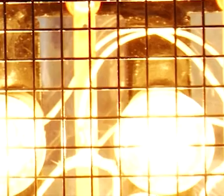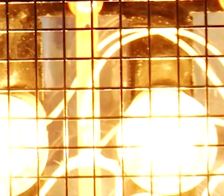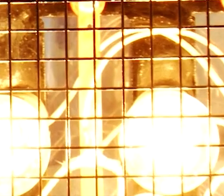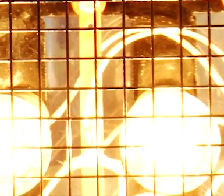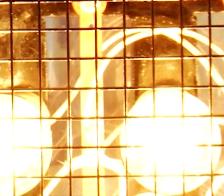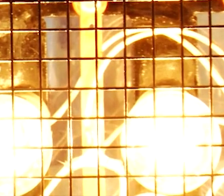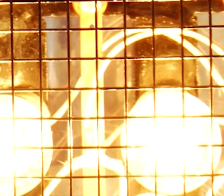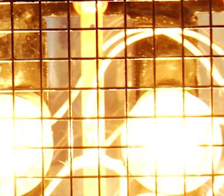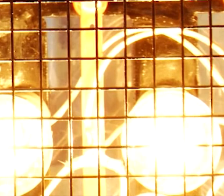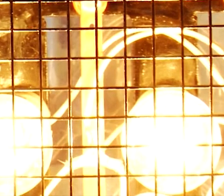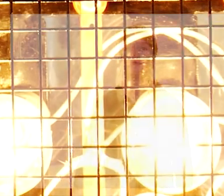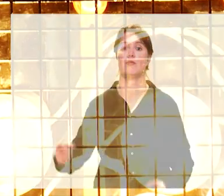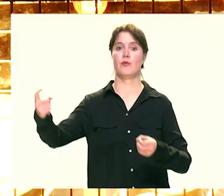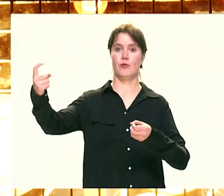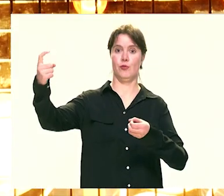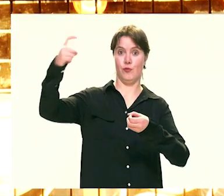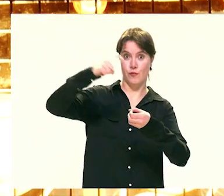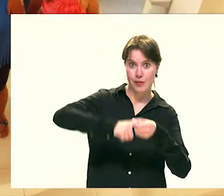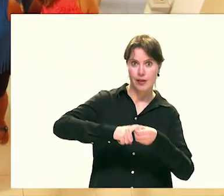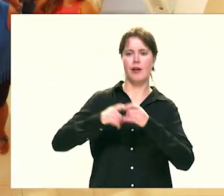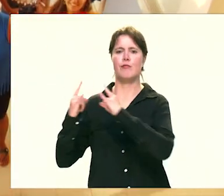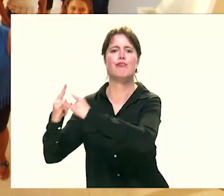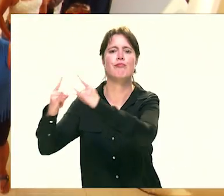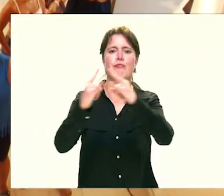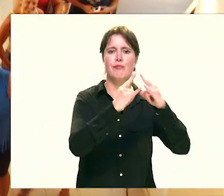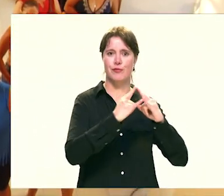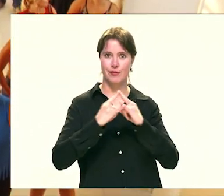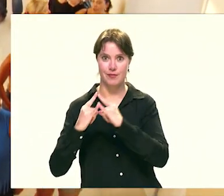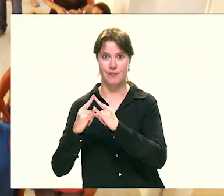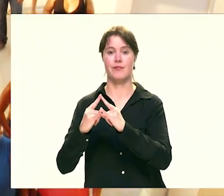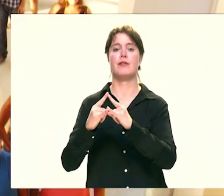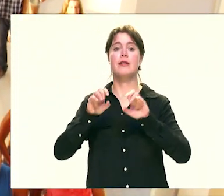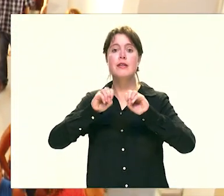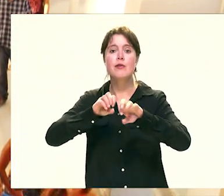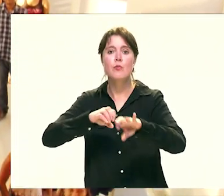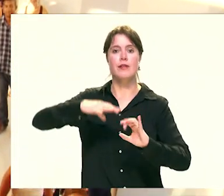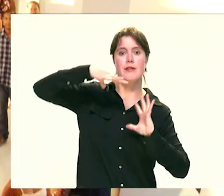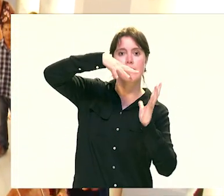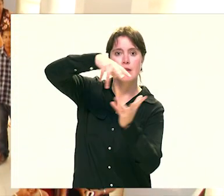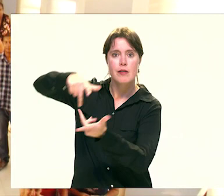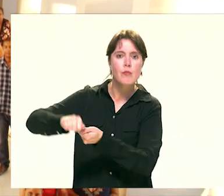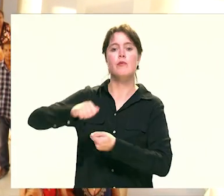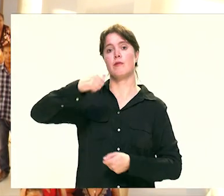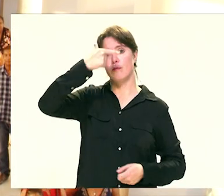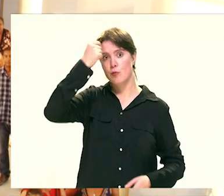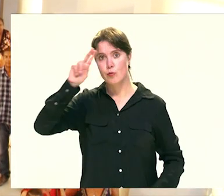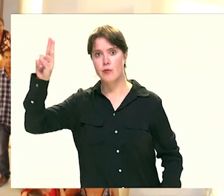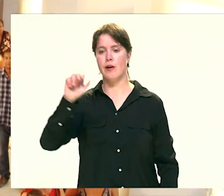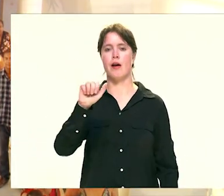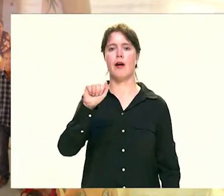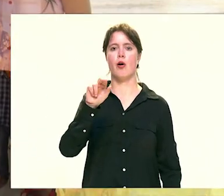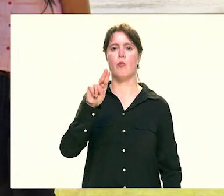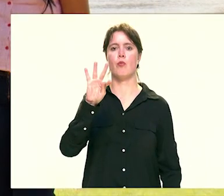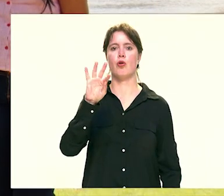região de cada campus, desenvolvendo a qualidade de vida da população local e oportunizando a prática fora das salas